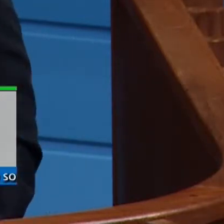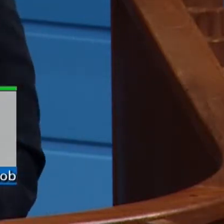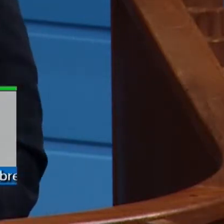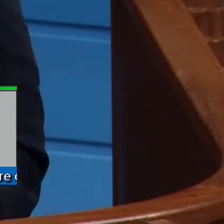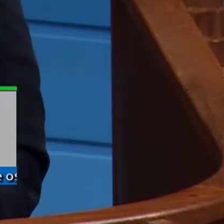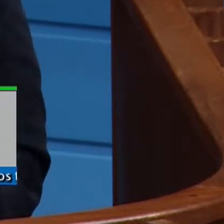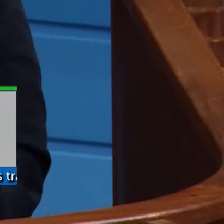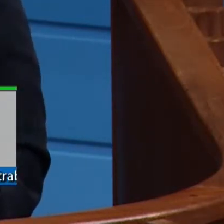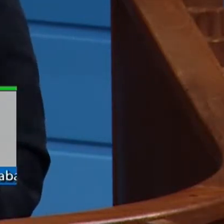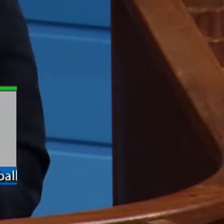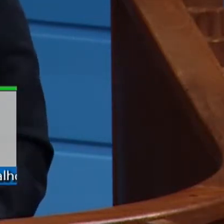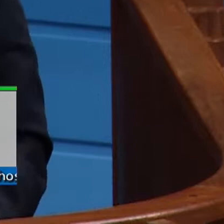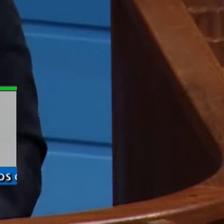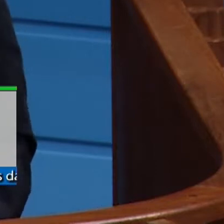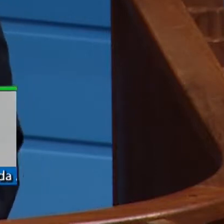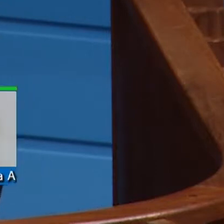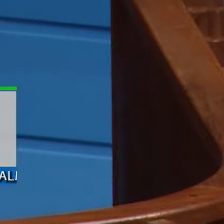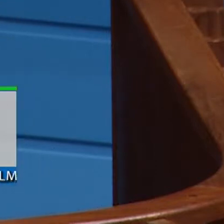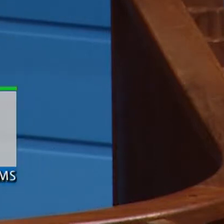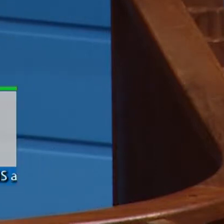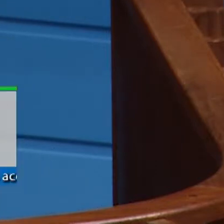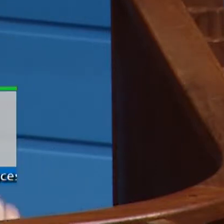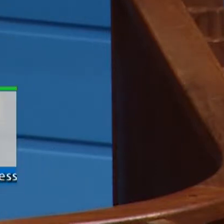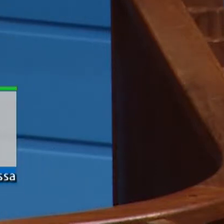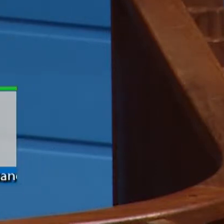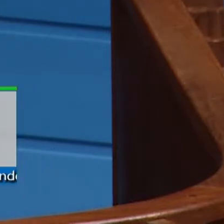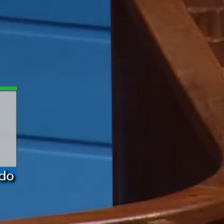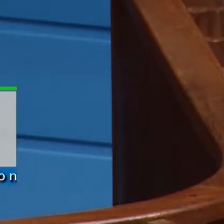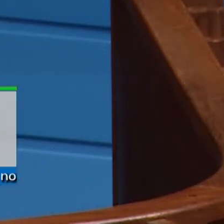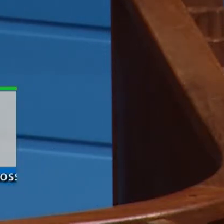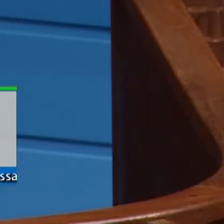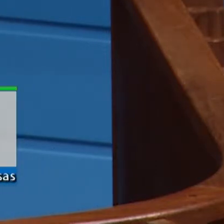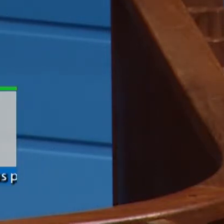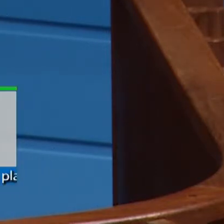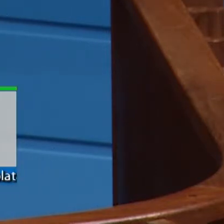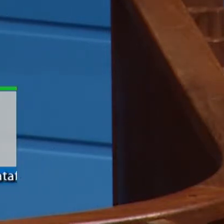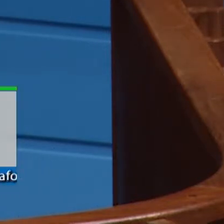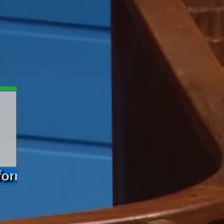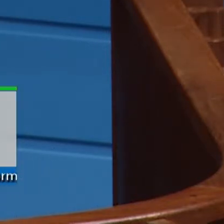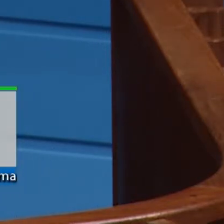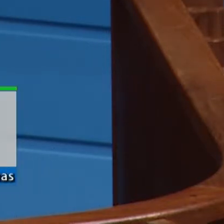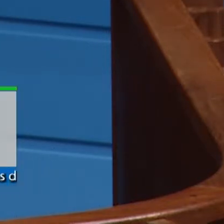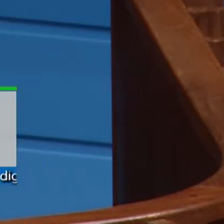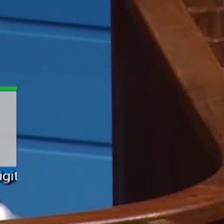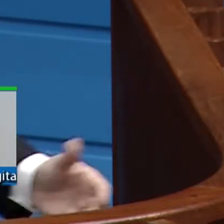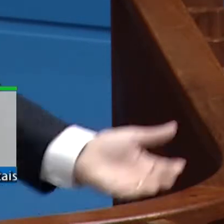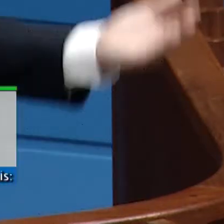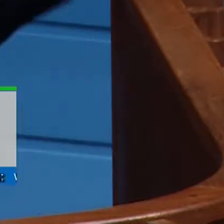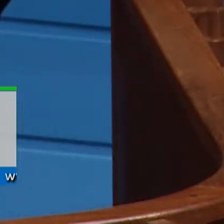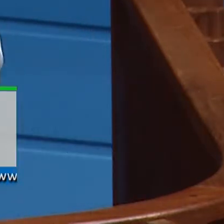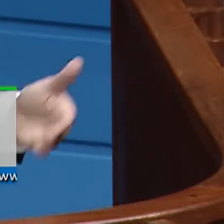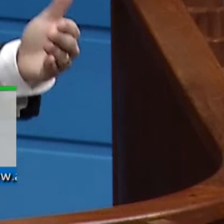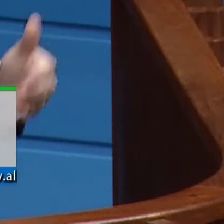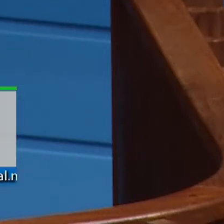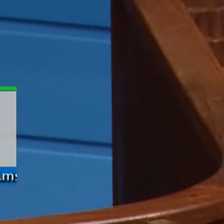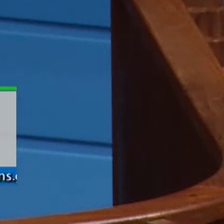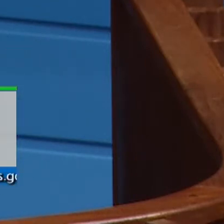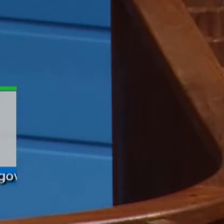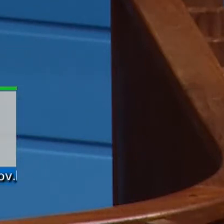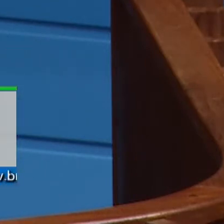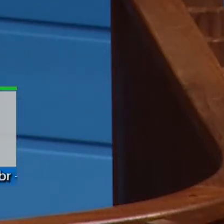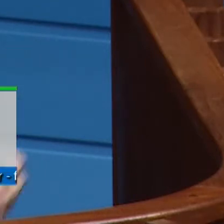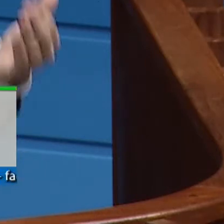um problema. E o mais importante dos recursos hídricos são antecipar